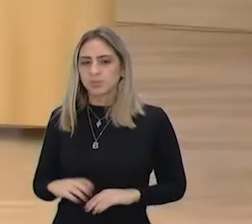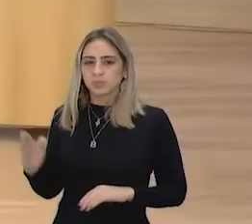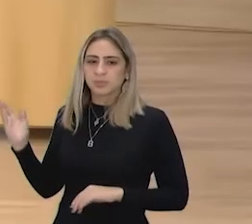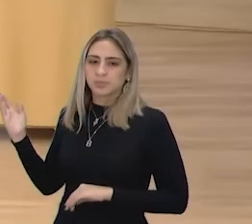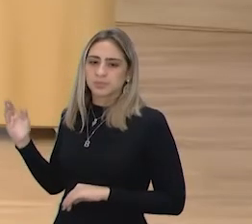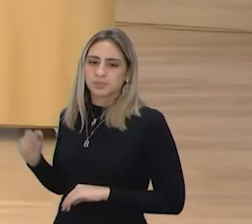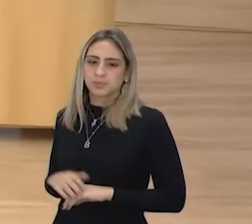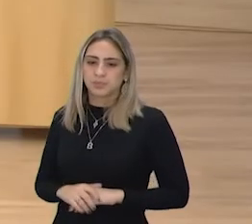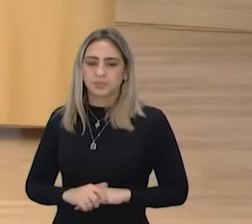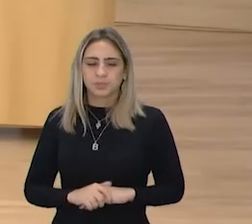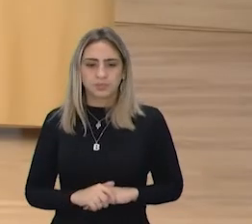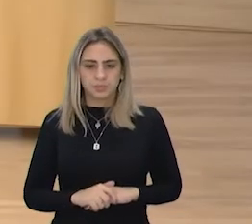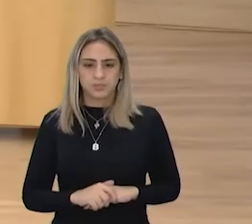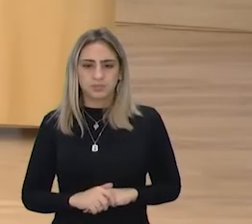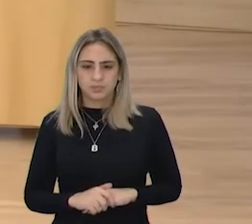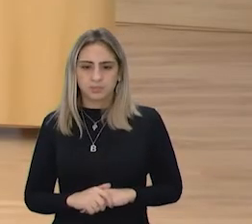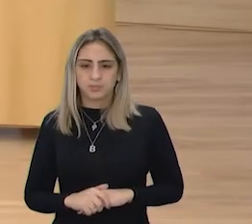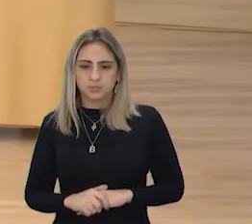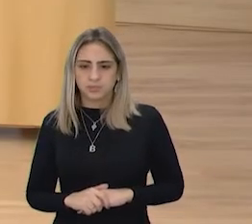apresentar.